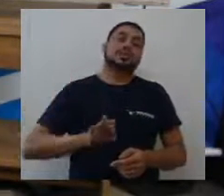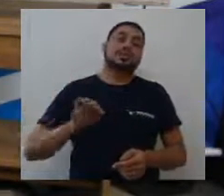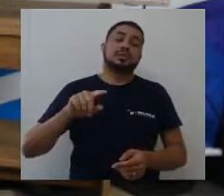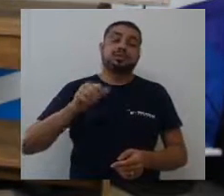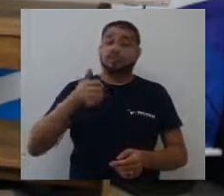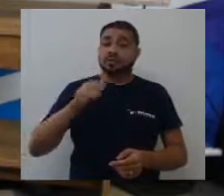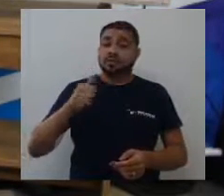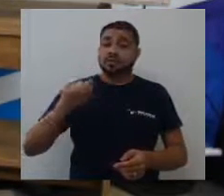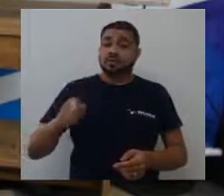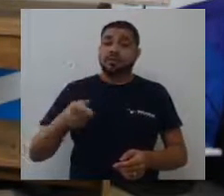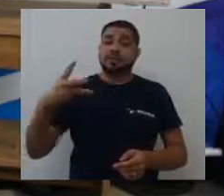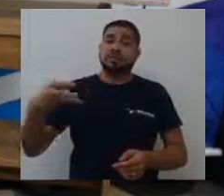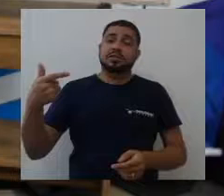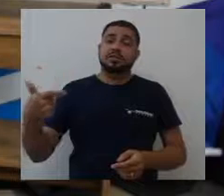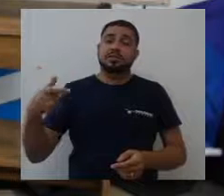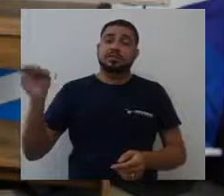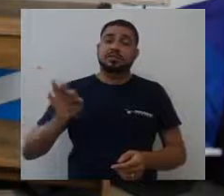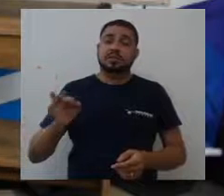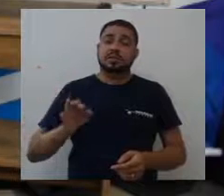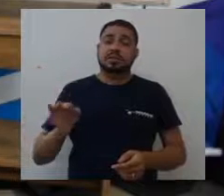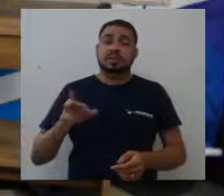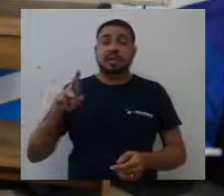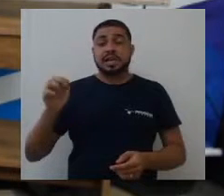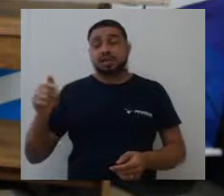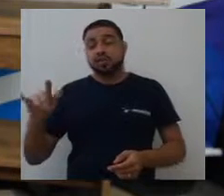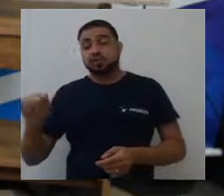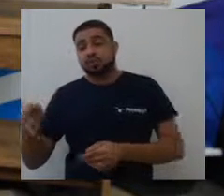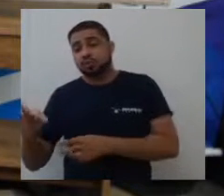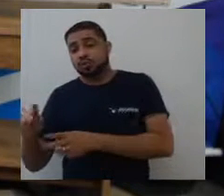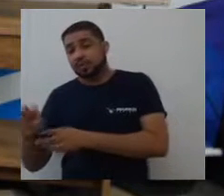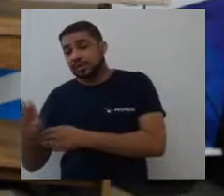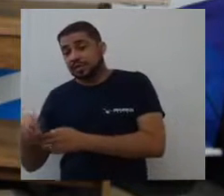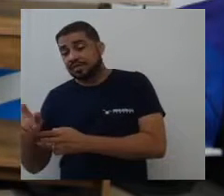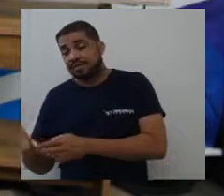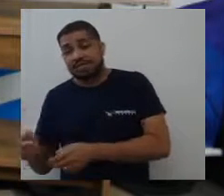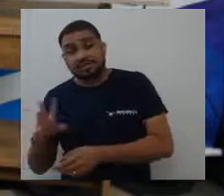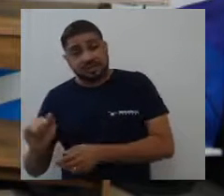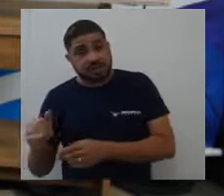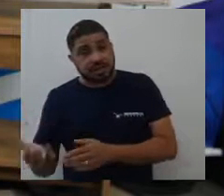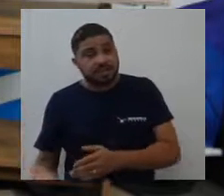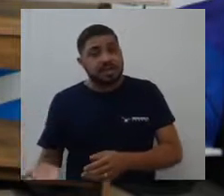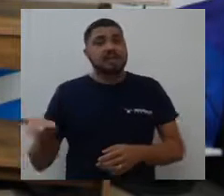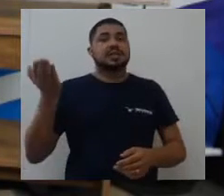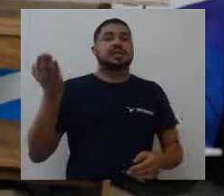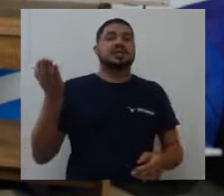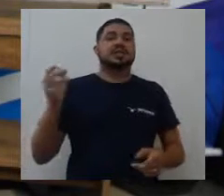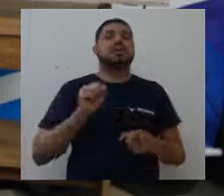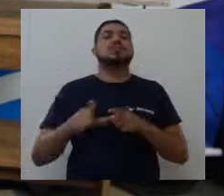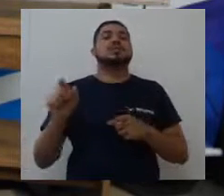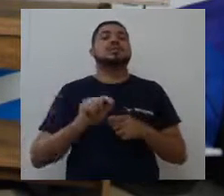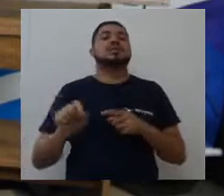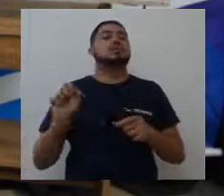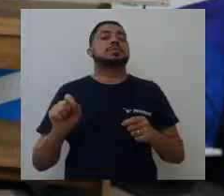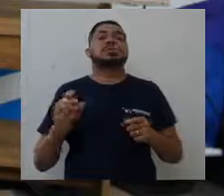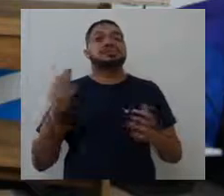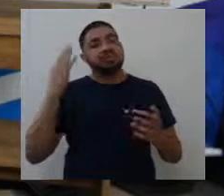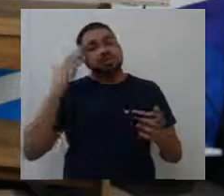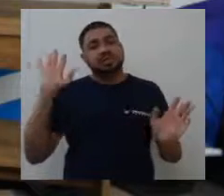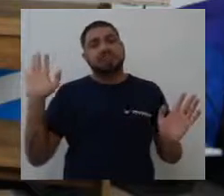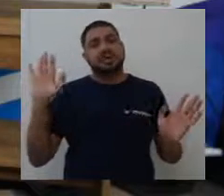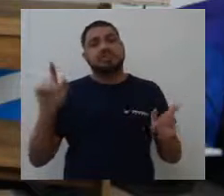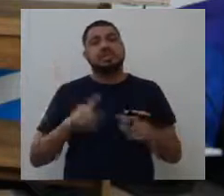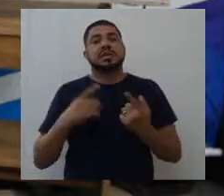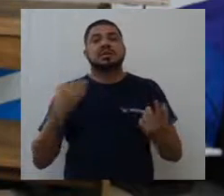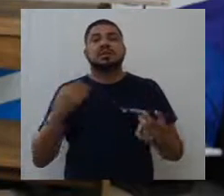11,32%. Vê, reajuste vai aumentar o preço, percebe? O preço era de quanto? O aluguel era de quanto? Não sei ainda, mas eu